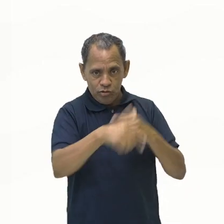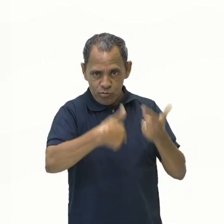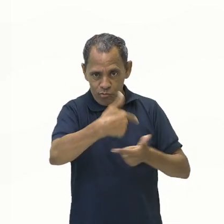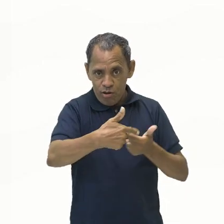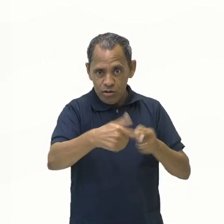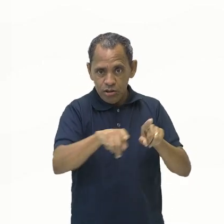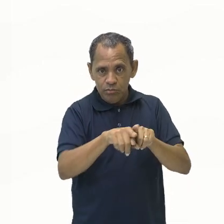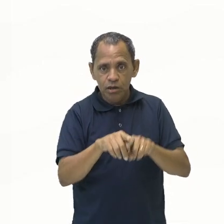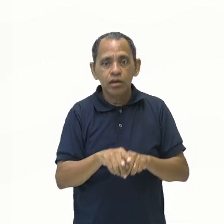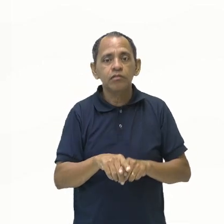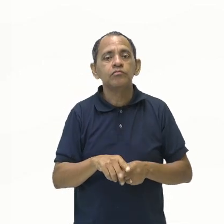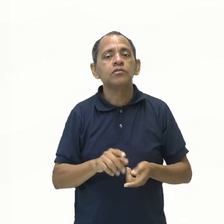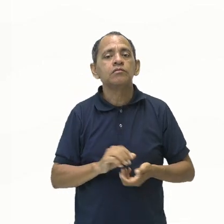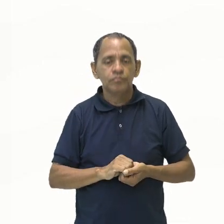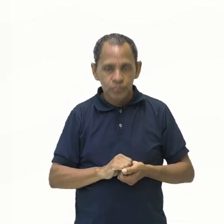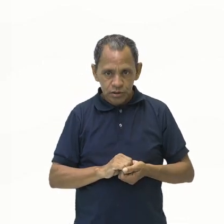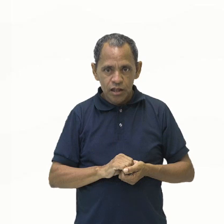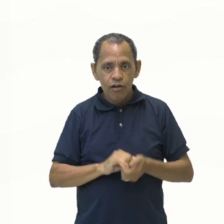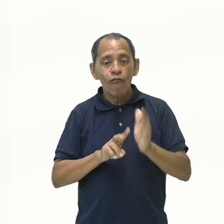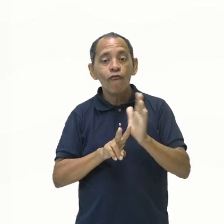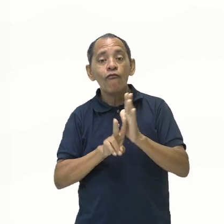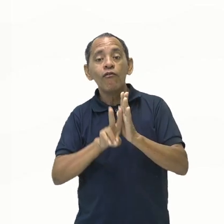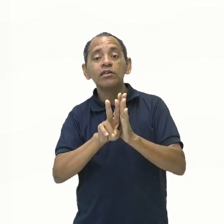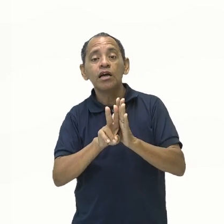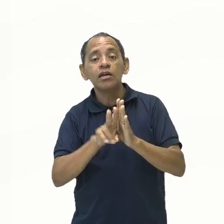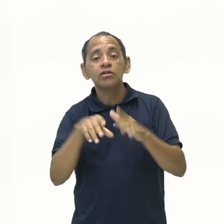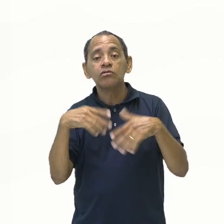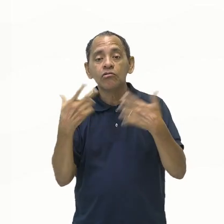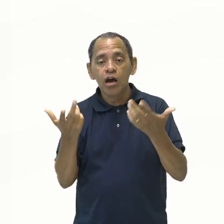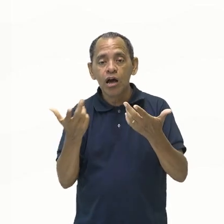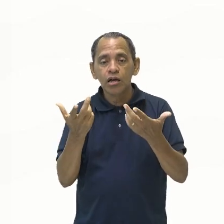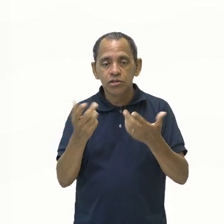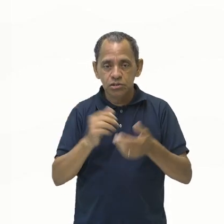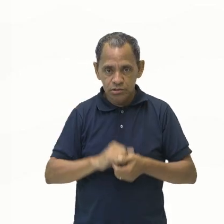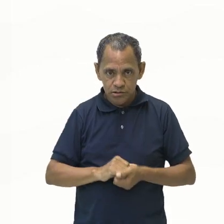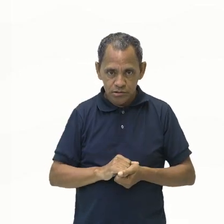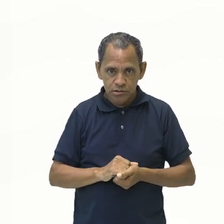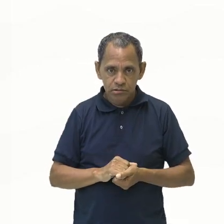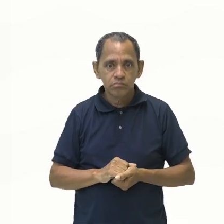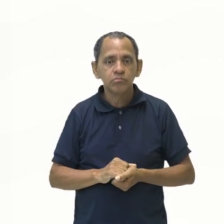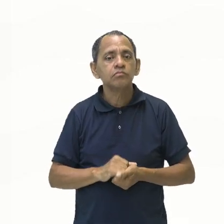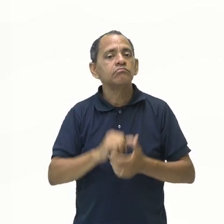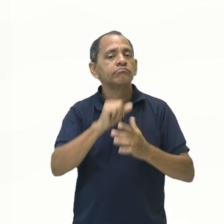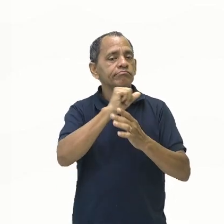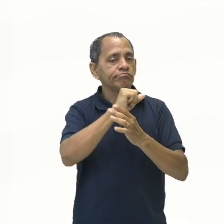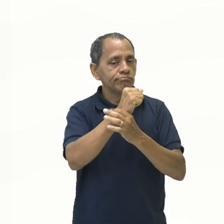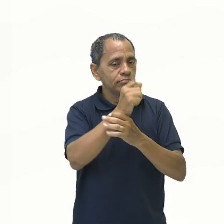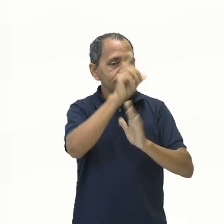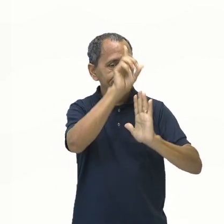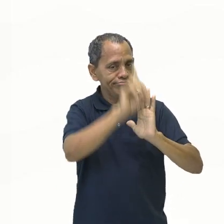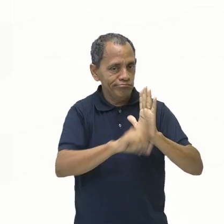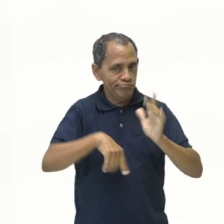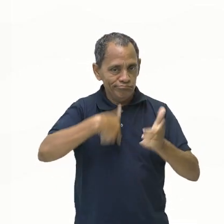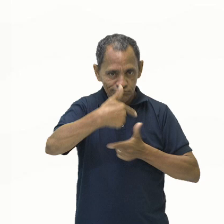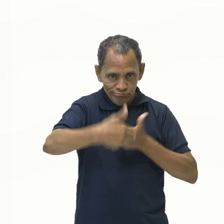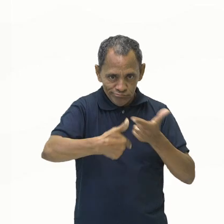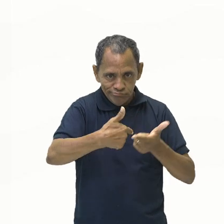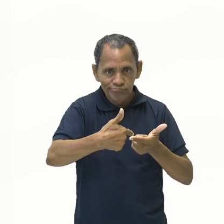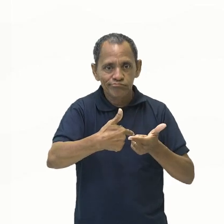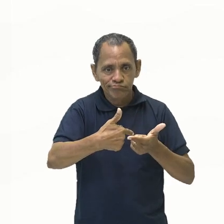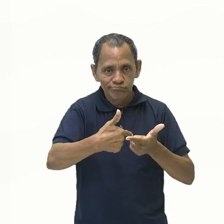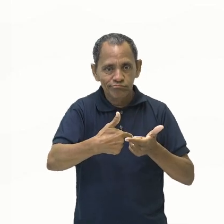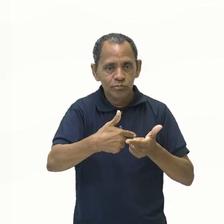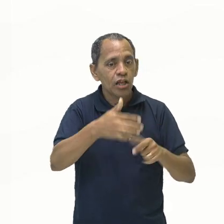ver as vantagens deles. Então, nós temos como vantagens aqui a garantia dos direitos trabalhistas,